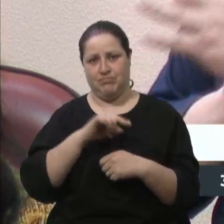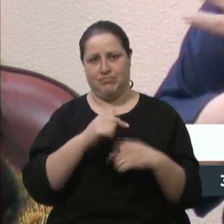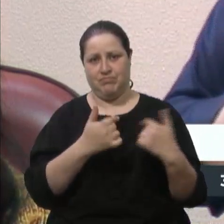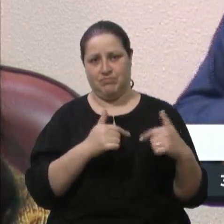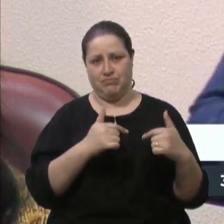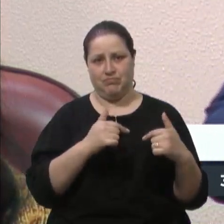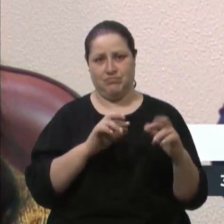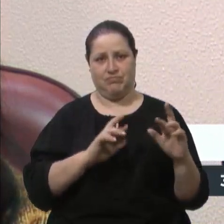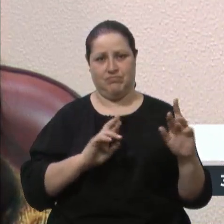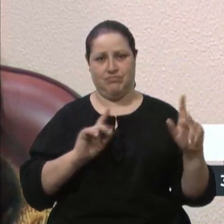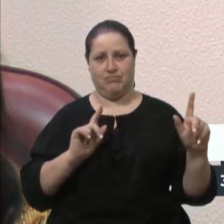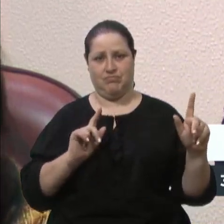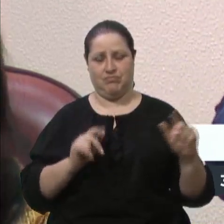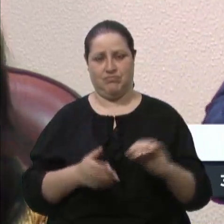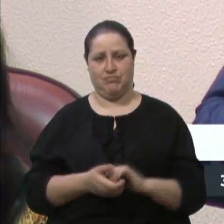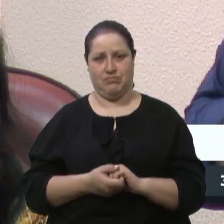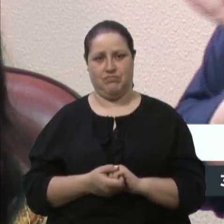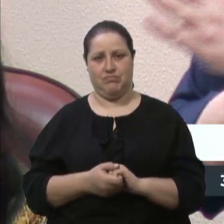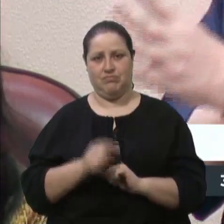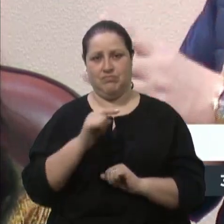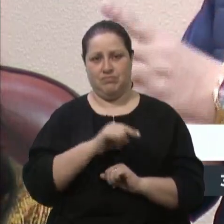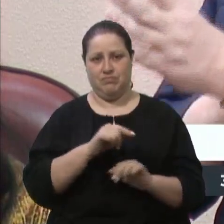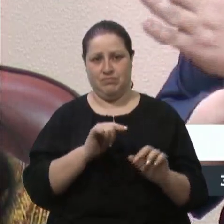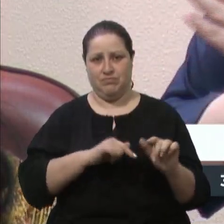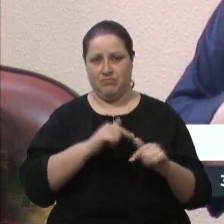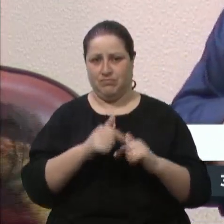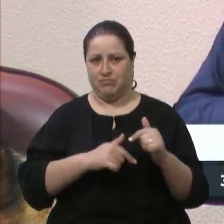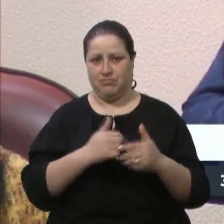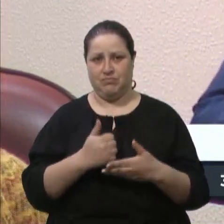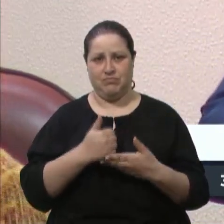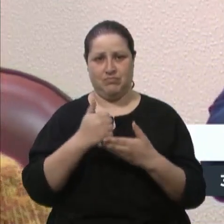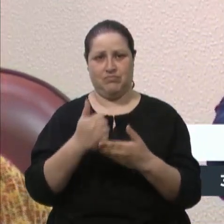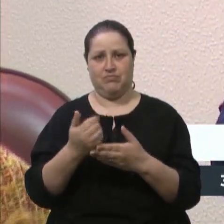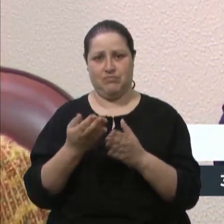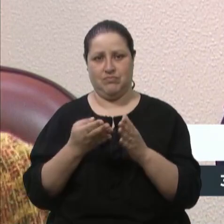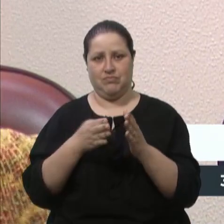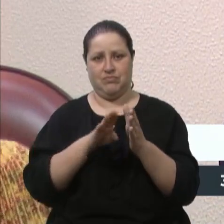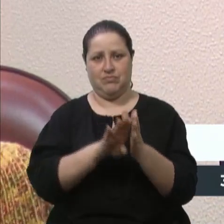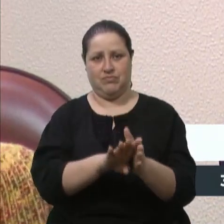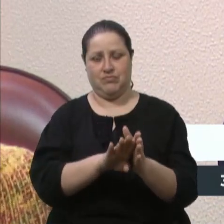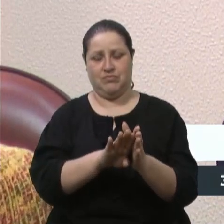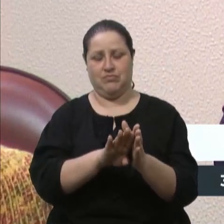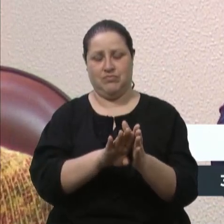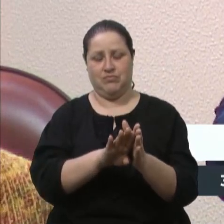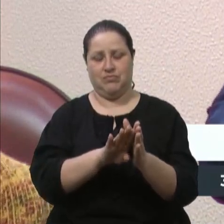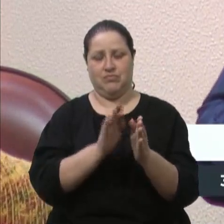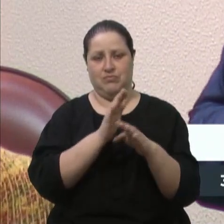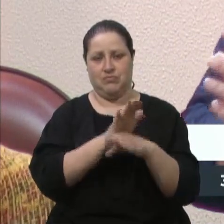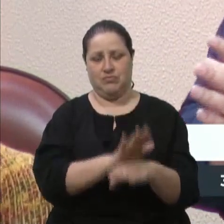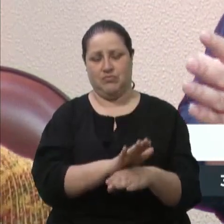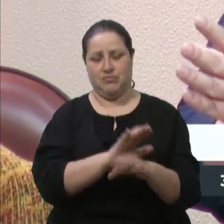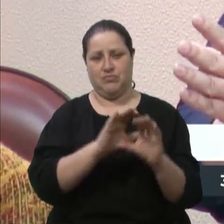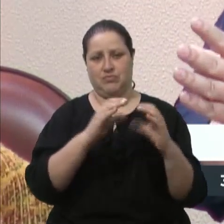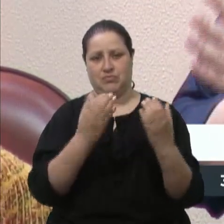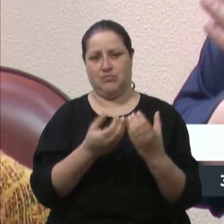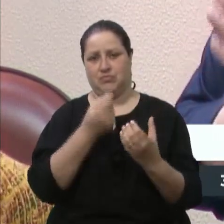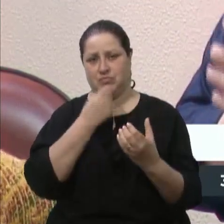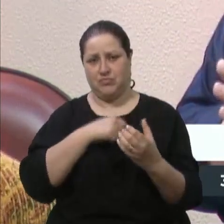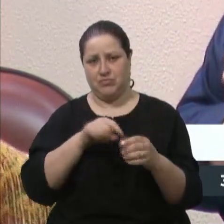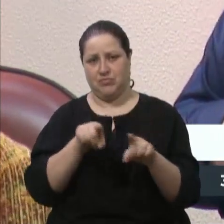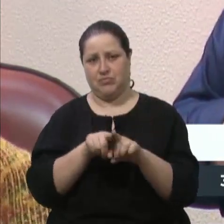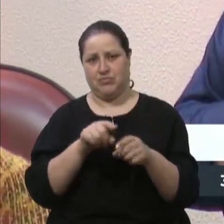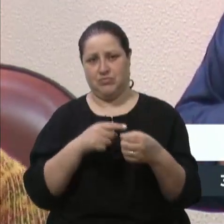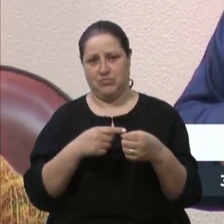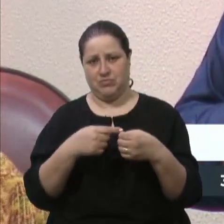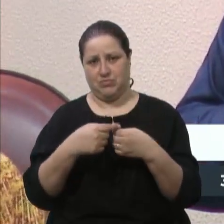é diferenciado, que este trabalho ajuda a comunidade caxiense, ajuda a cidade de Caxias do Sul, porque,